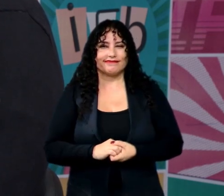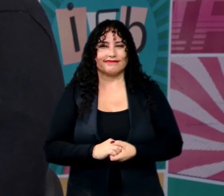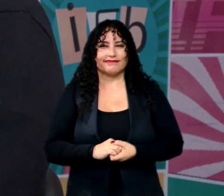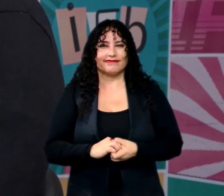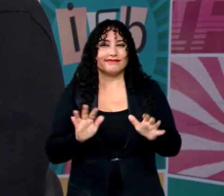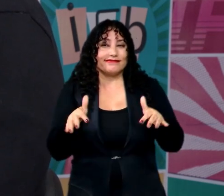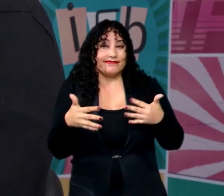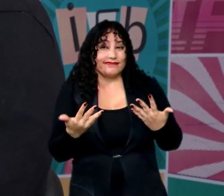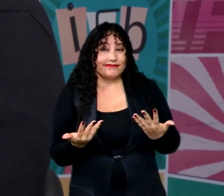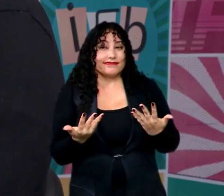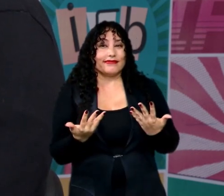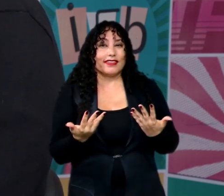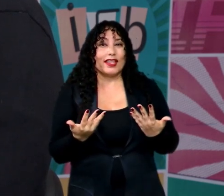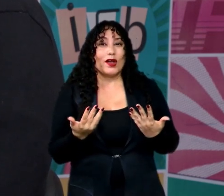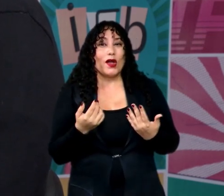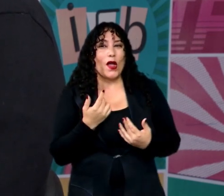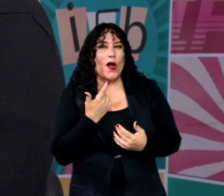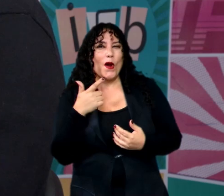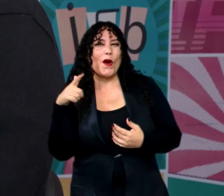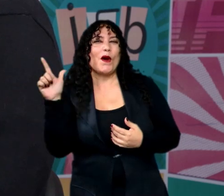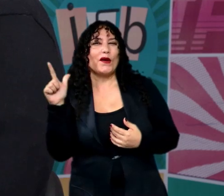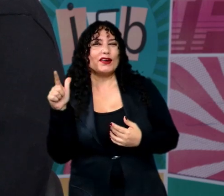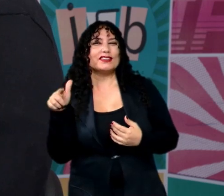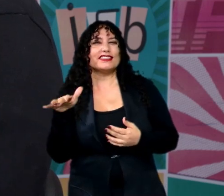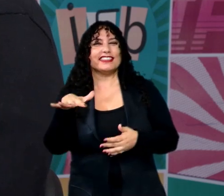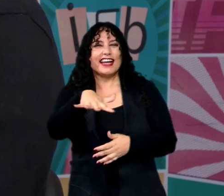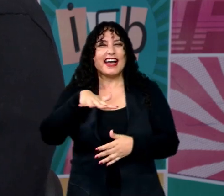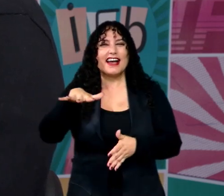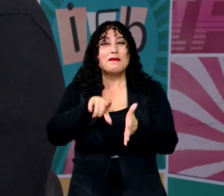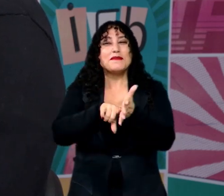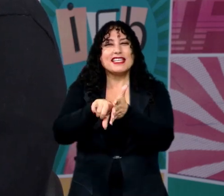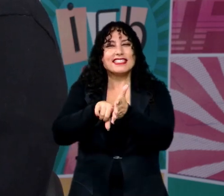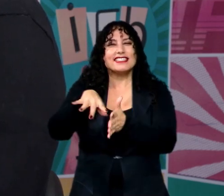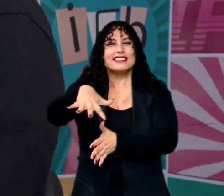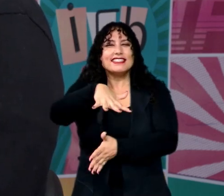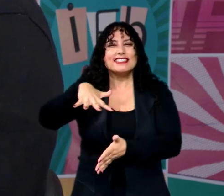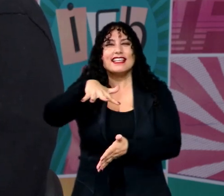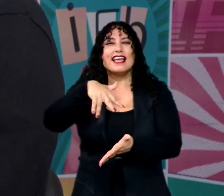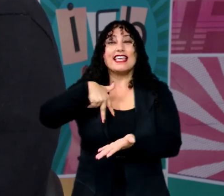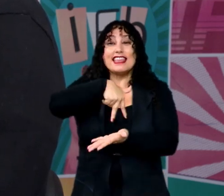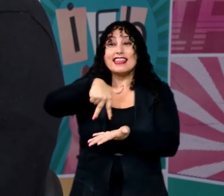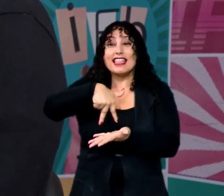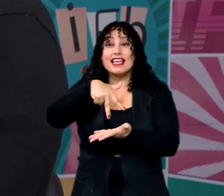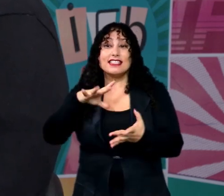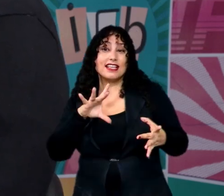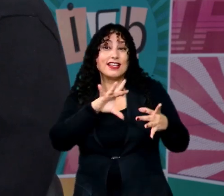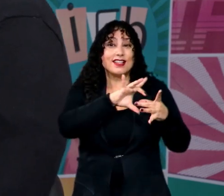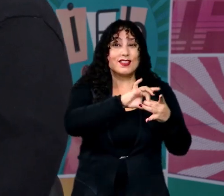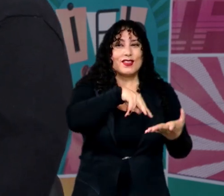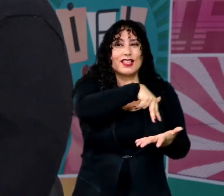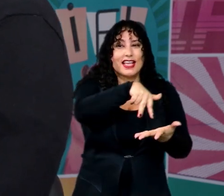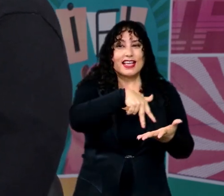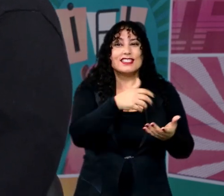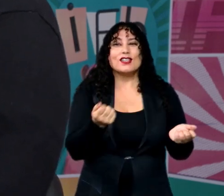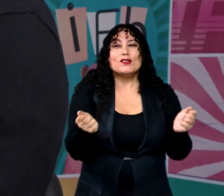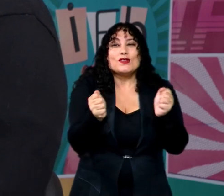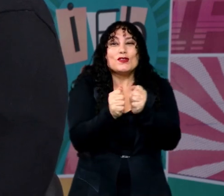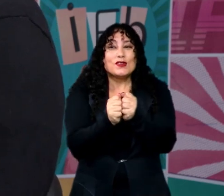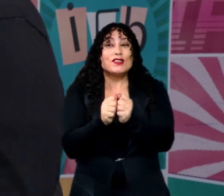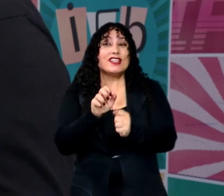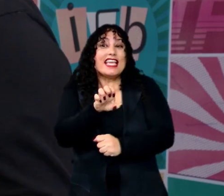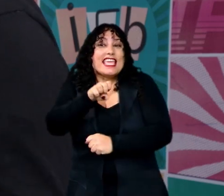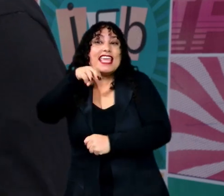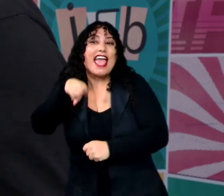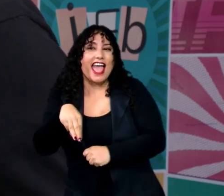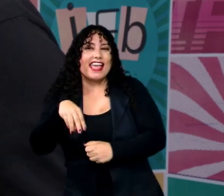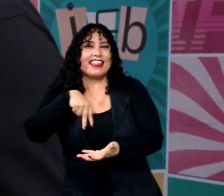Então, ou seja, essa é um outro recorte, a pesquisa em dança e com dança, né? Sobre dança, com dança e em dança, que